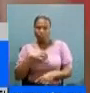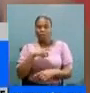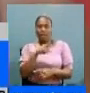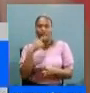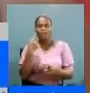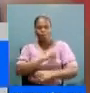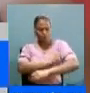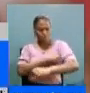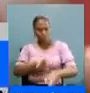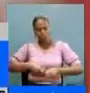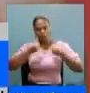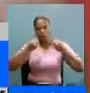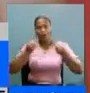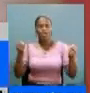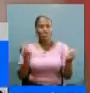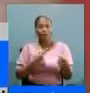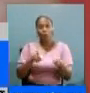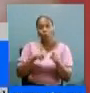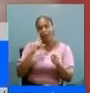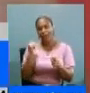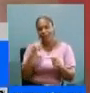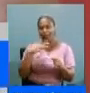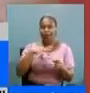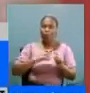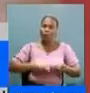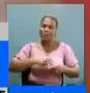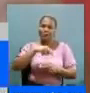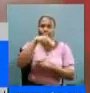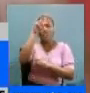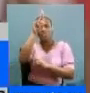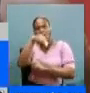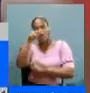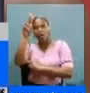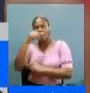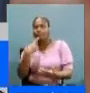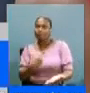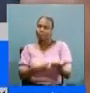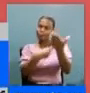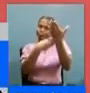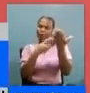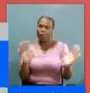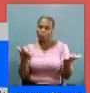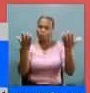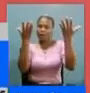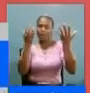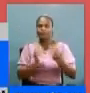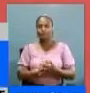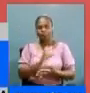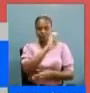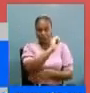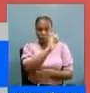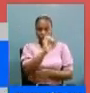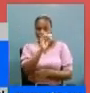para ser cima esse, e então começa na crepintas, na honras, na homenageias. Sofia